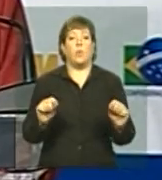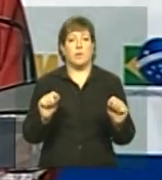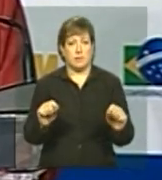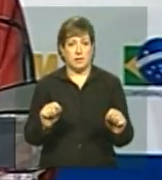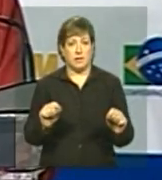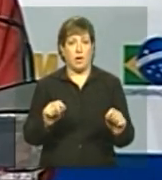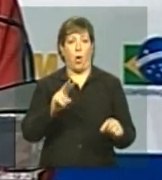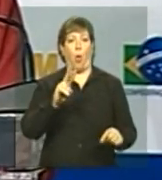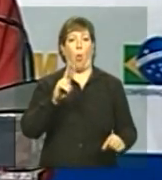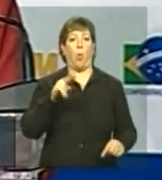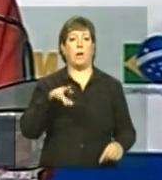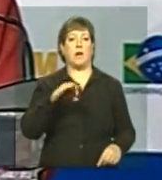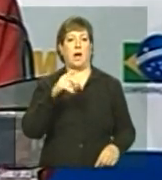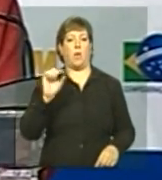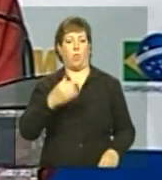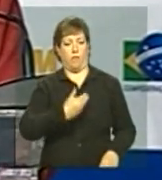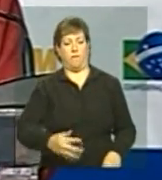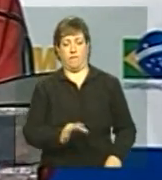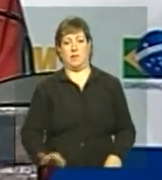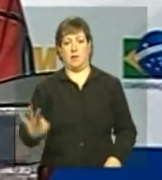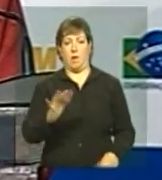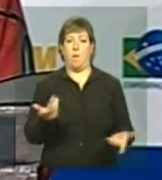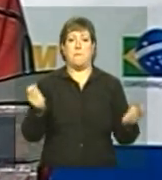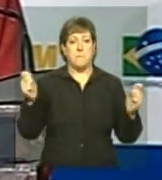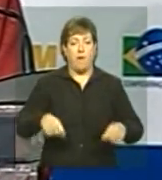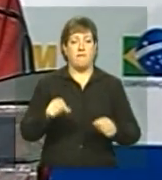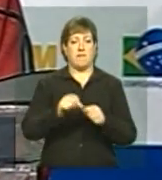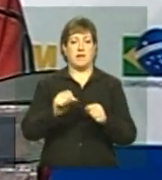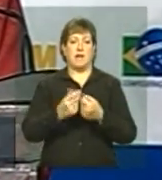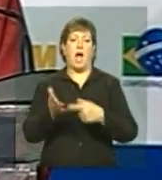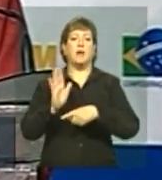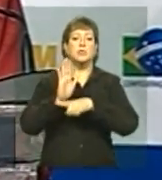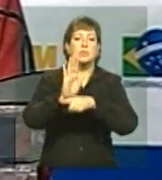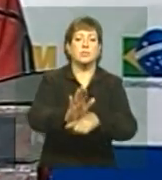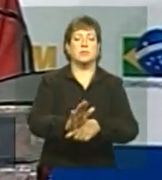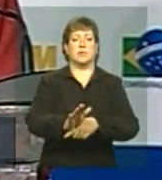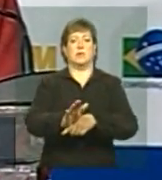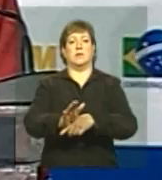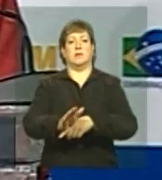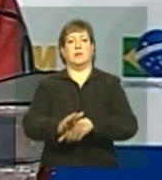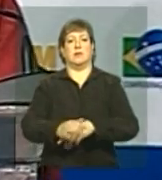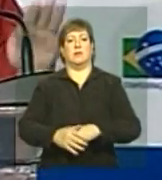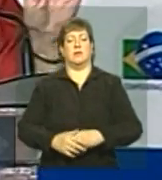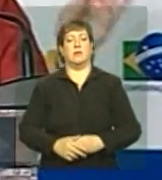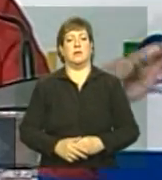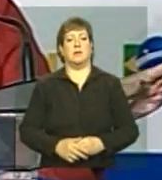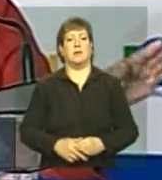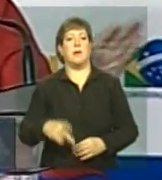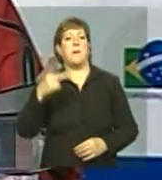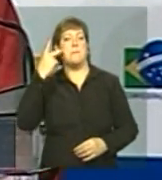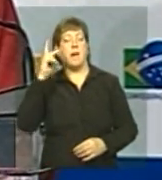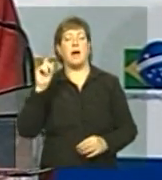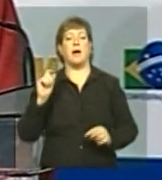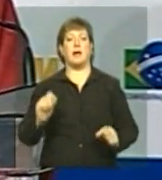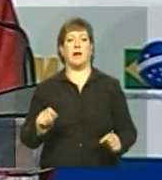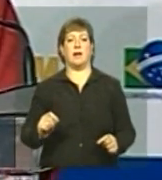a União puder fazer no sentido de impedir que o combate